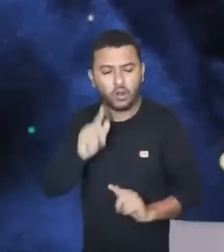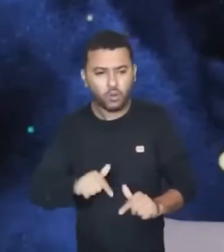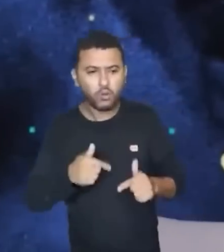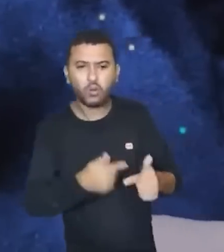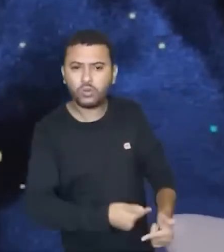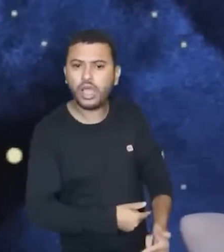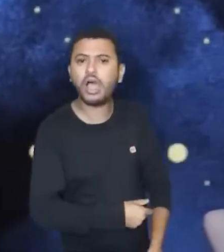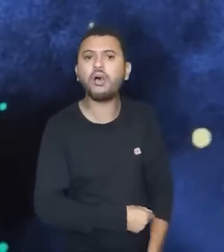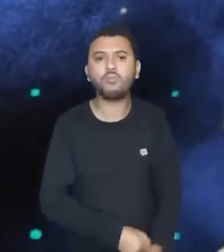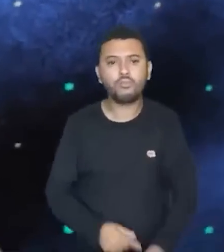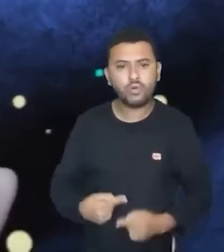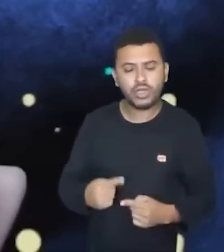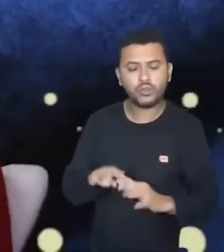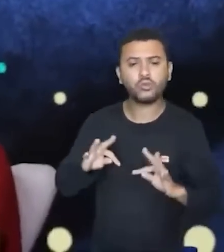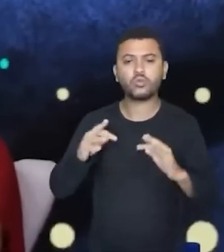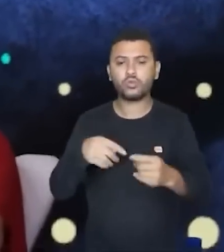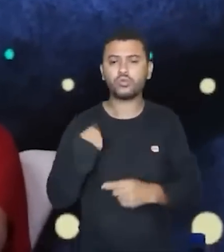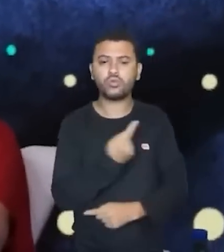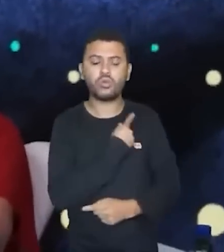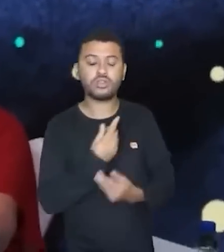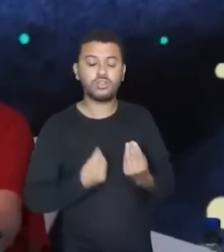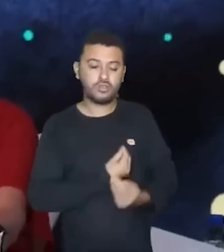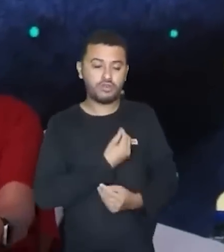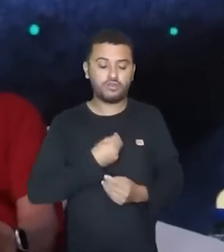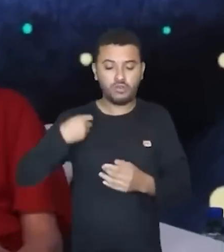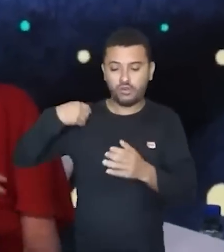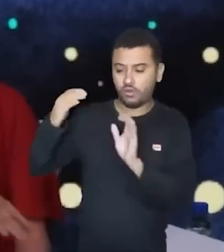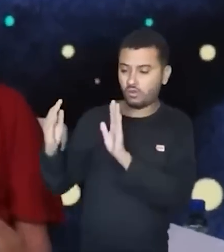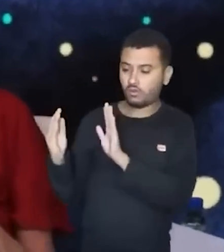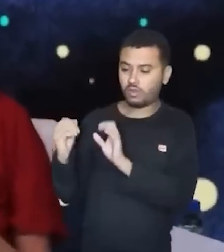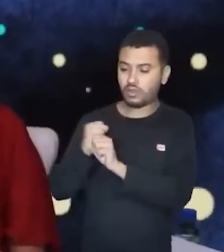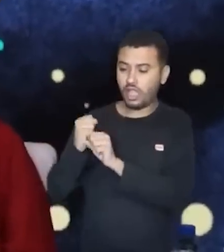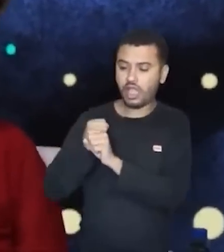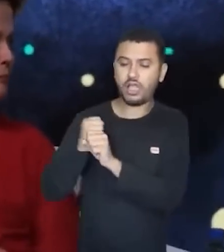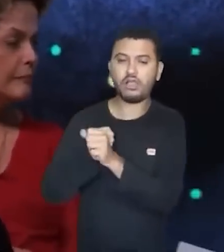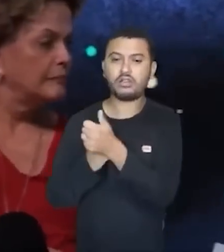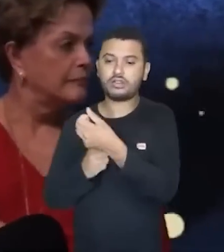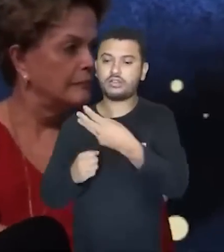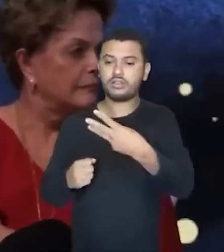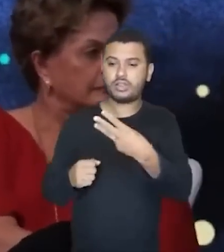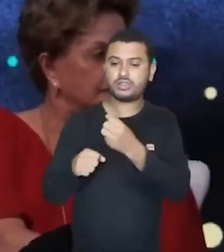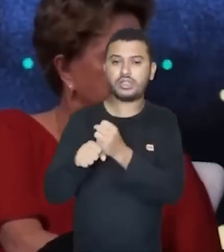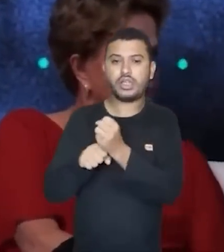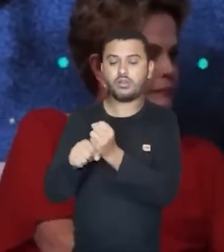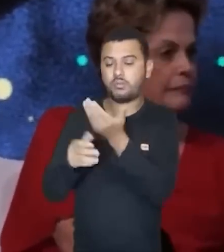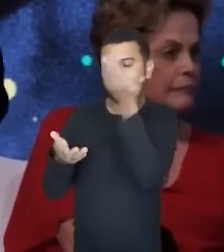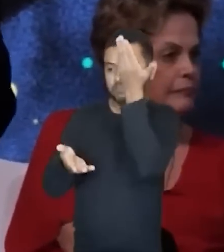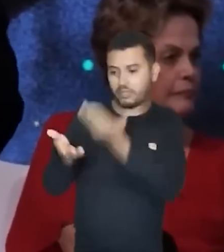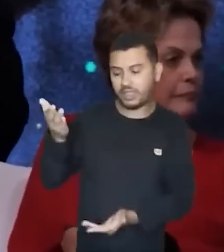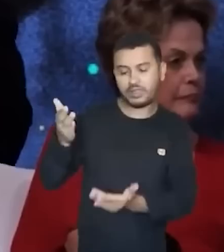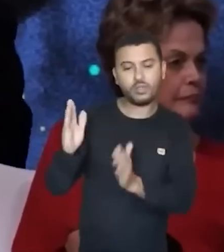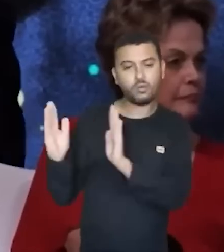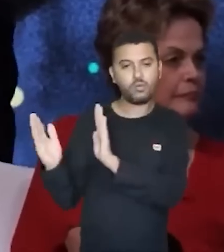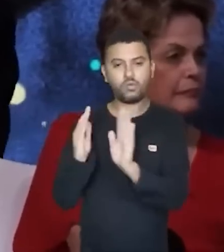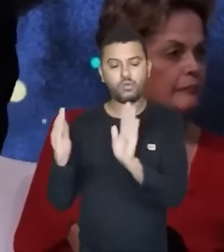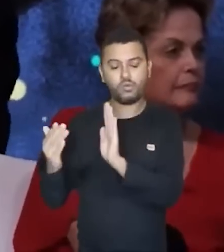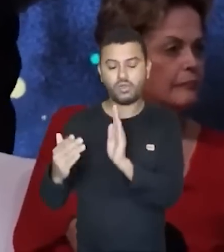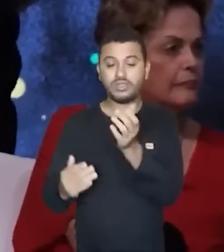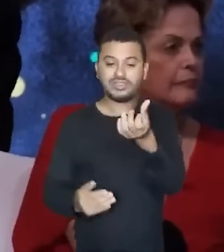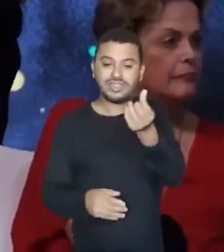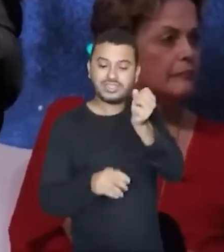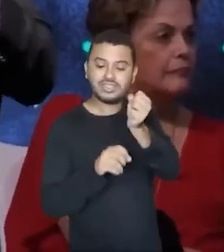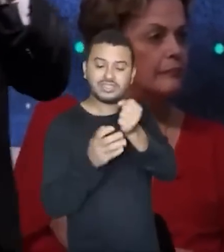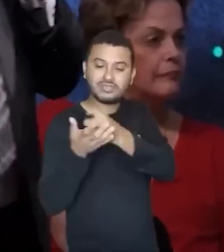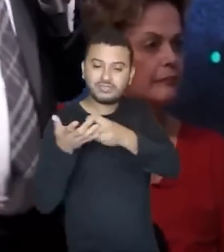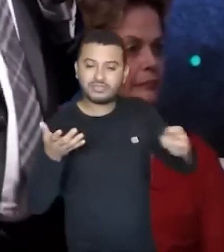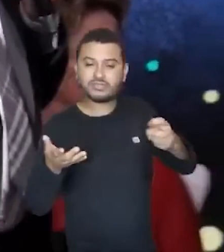tudo que nós fizemos em 13 anos de governo do PT foi destruído em 6 anos depois do golpe e depois